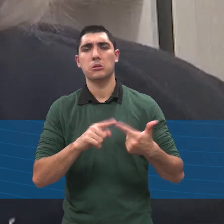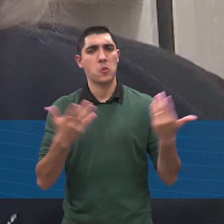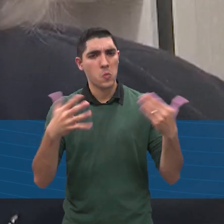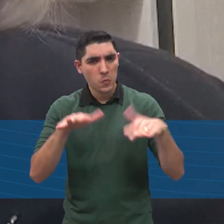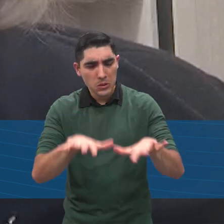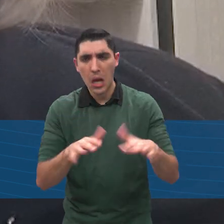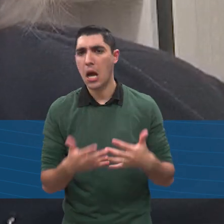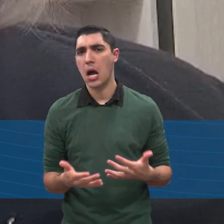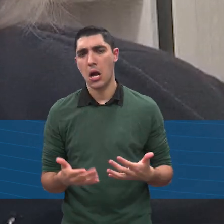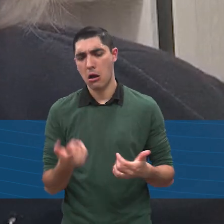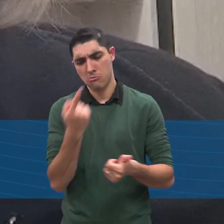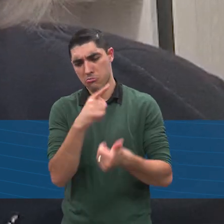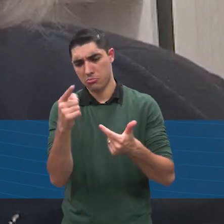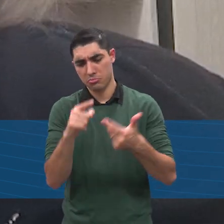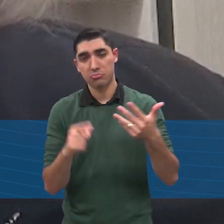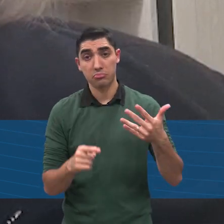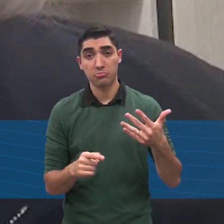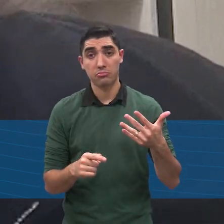inclusivos, a